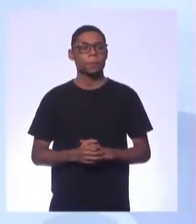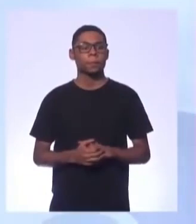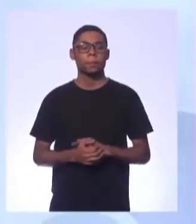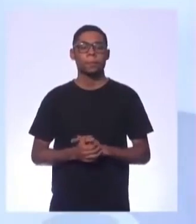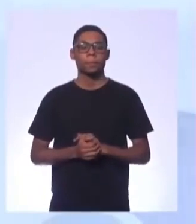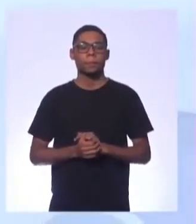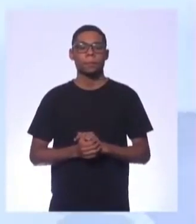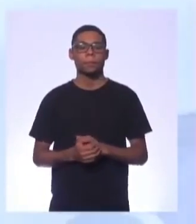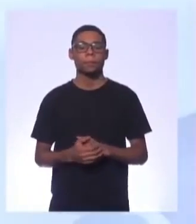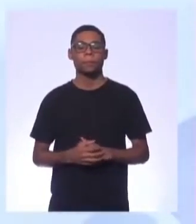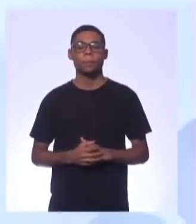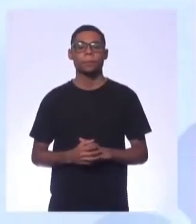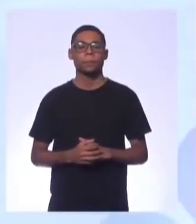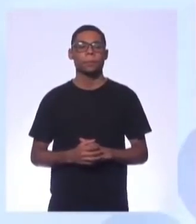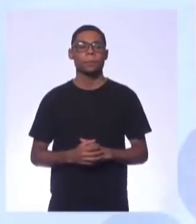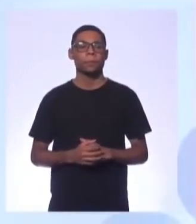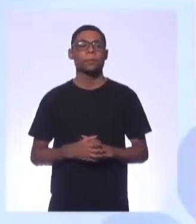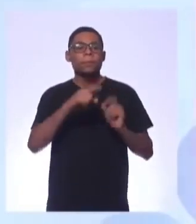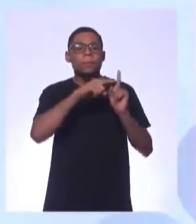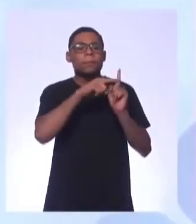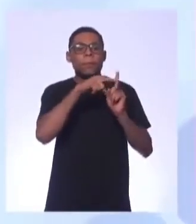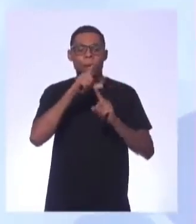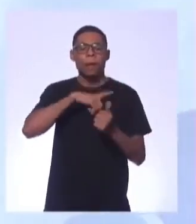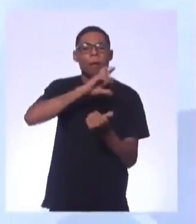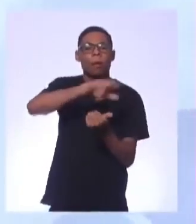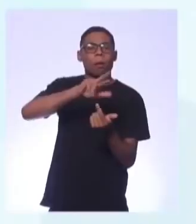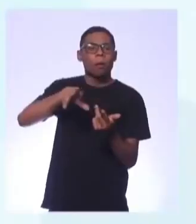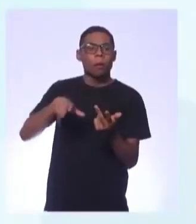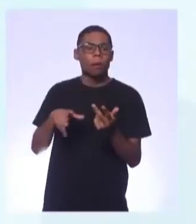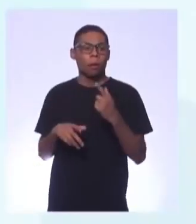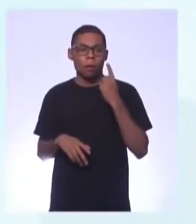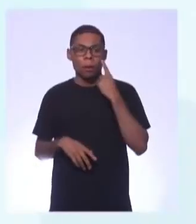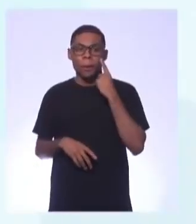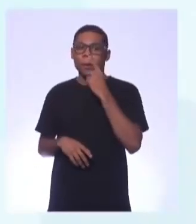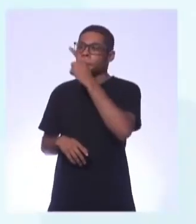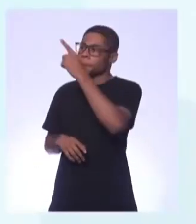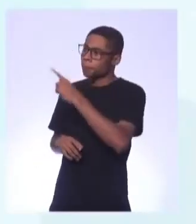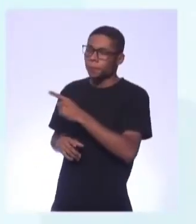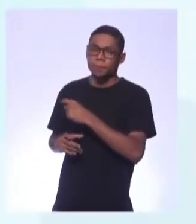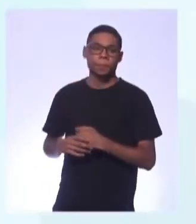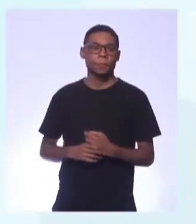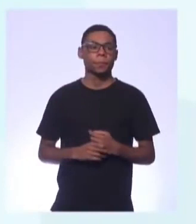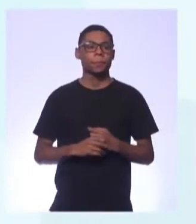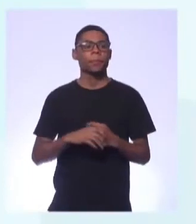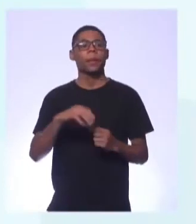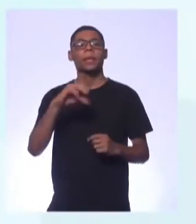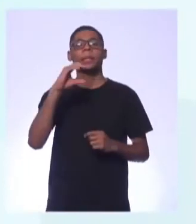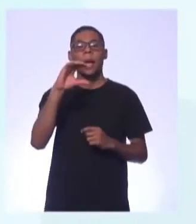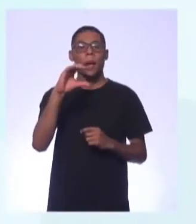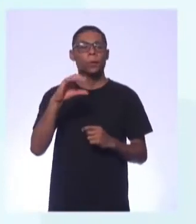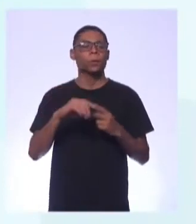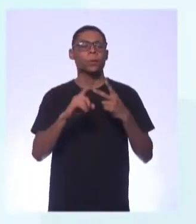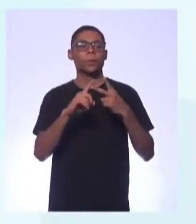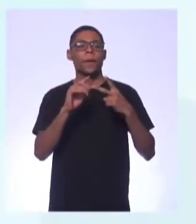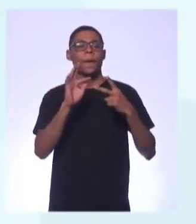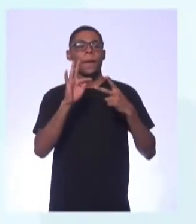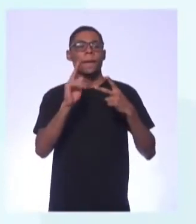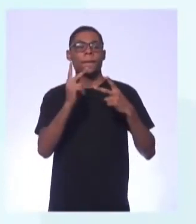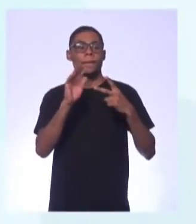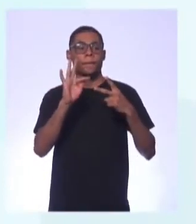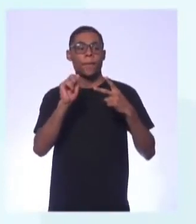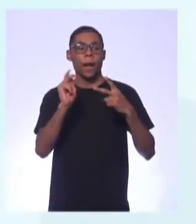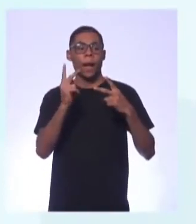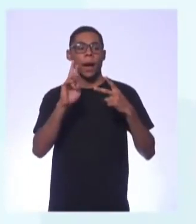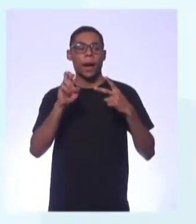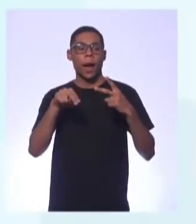termométricas. E aí, trabalhando um pouquinho com vocês, lá, ó, tem as escalas termométricas, você tem lá, ó, a escala Celsius, Fahrenheit, né? O Kelvin, e aí você tem